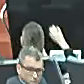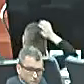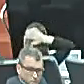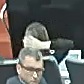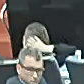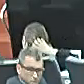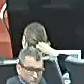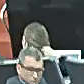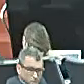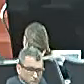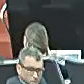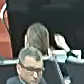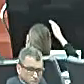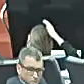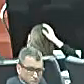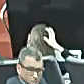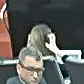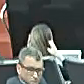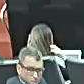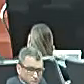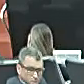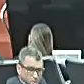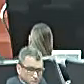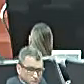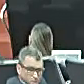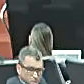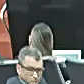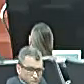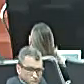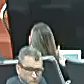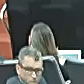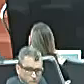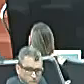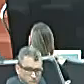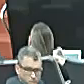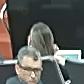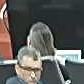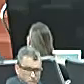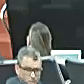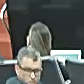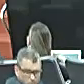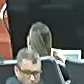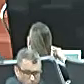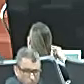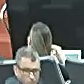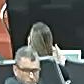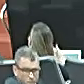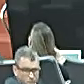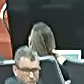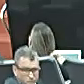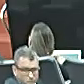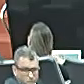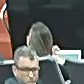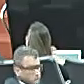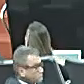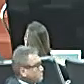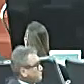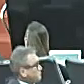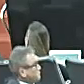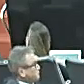não só para quem está na base disse paquetá no alto agradeço a todos a audiência pública